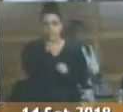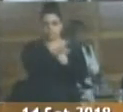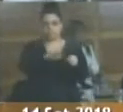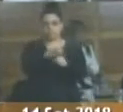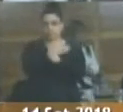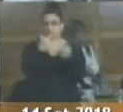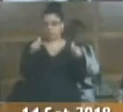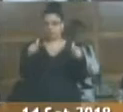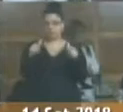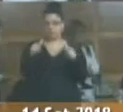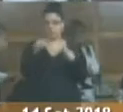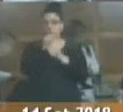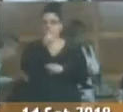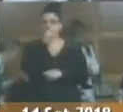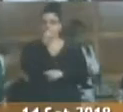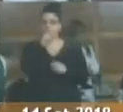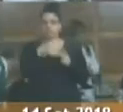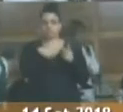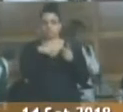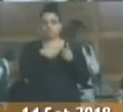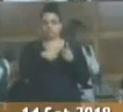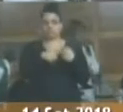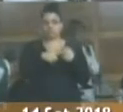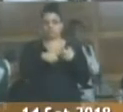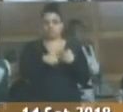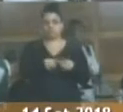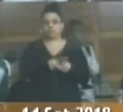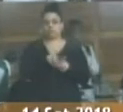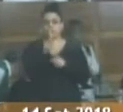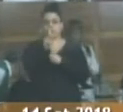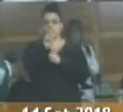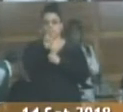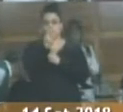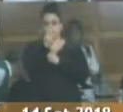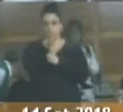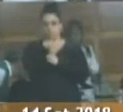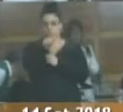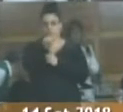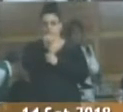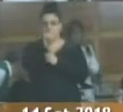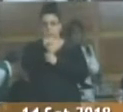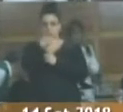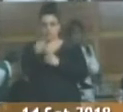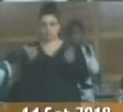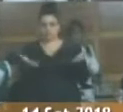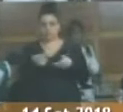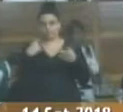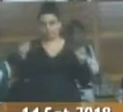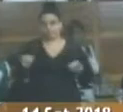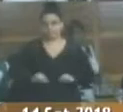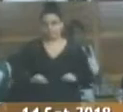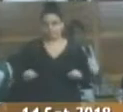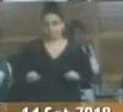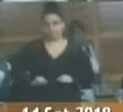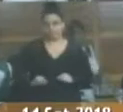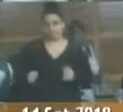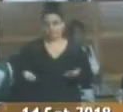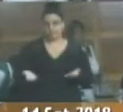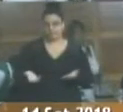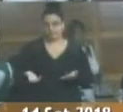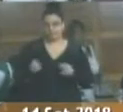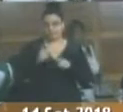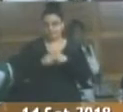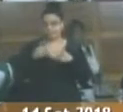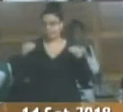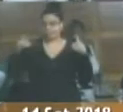recebeu, tanto Palmas como Aventureira e Parnaioca. E hoje em dia a gente sofre com isso, né? Que